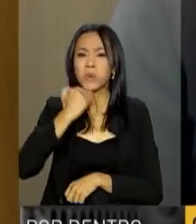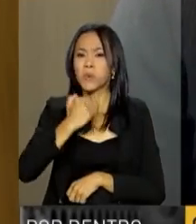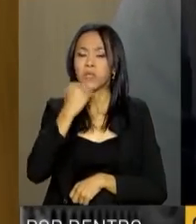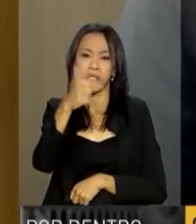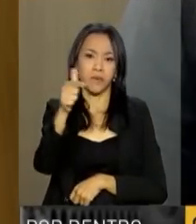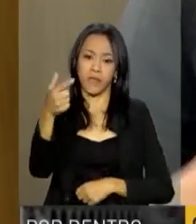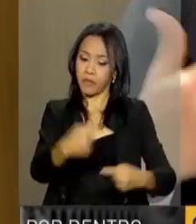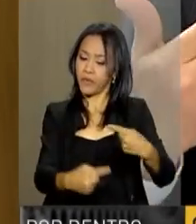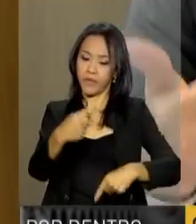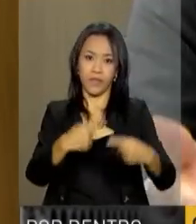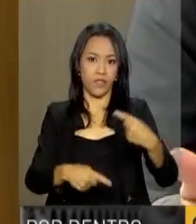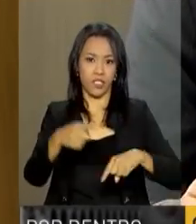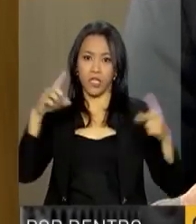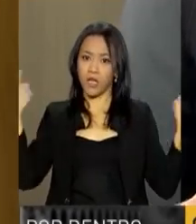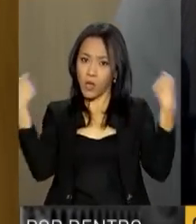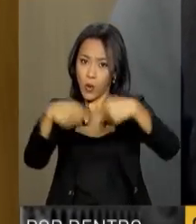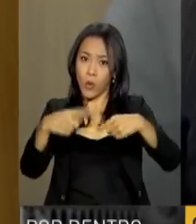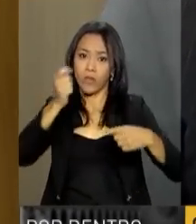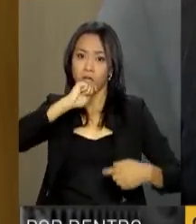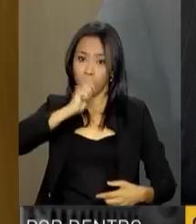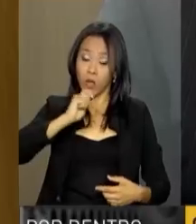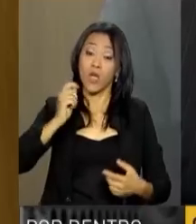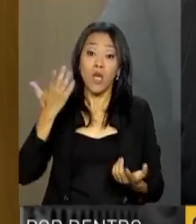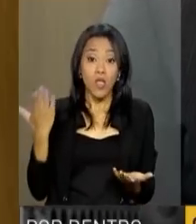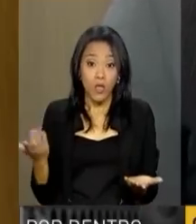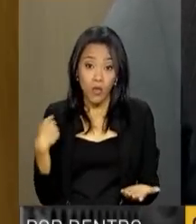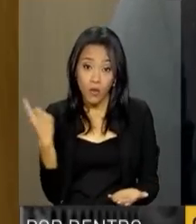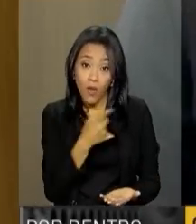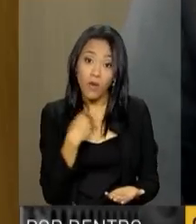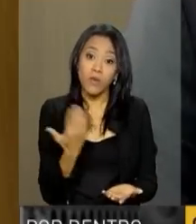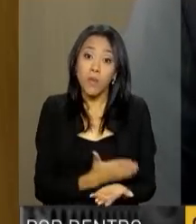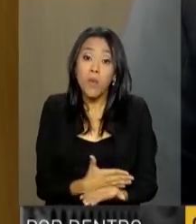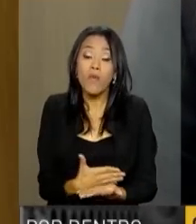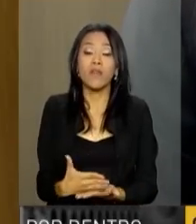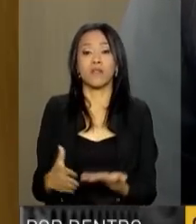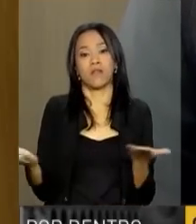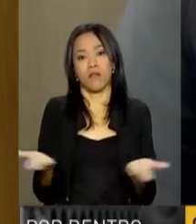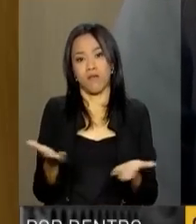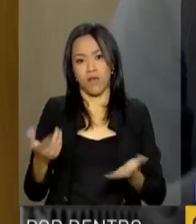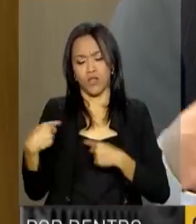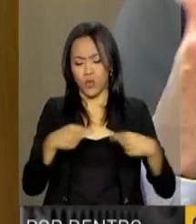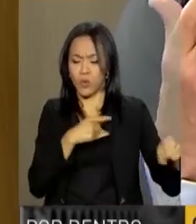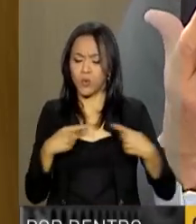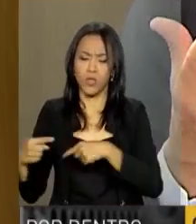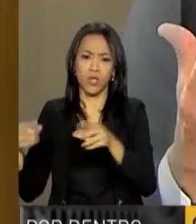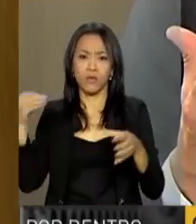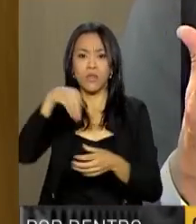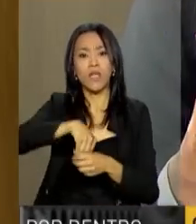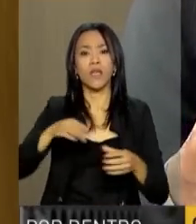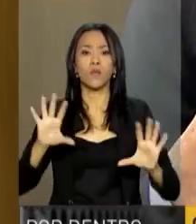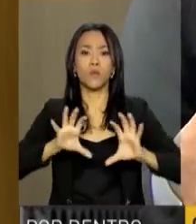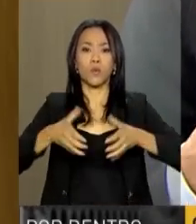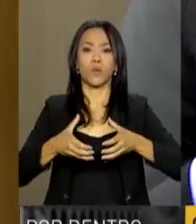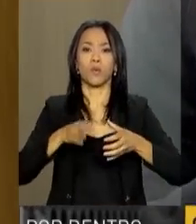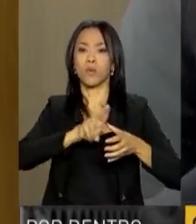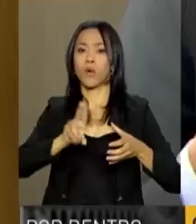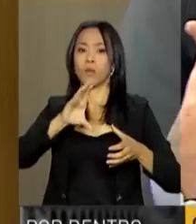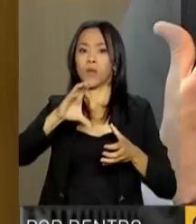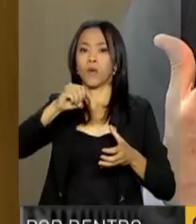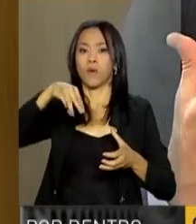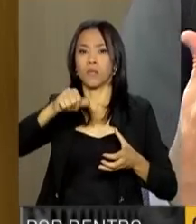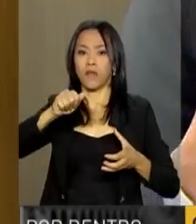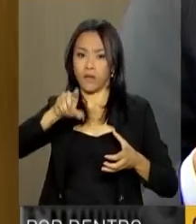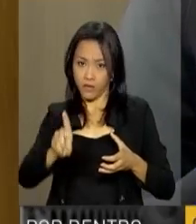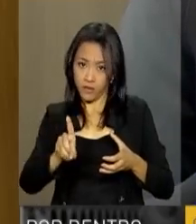isso agora estamos fazendo a discussão no conad tem projetos de lei andando no congresso na verdade não existe experiência nenhuma